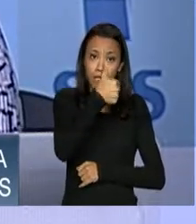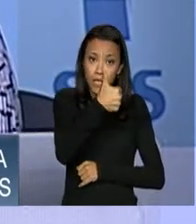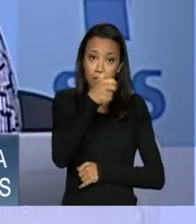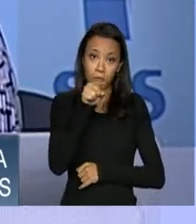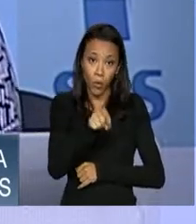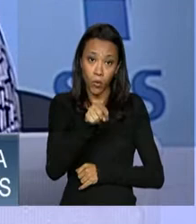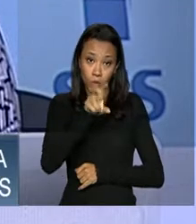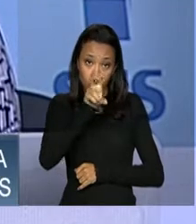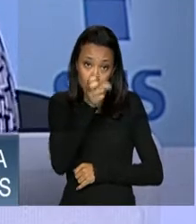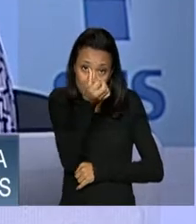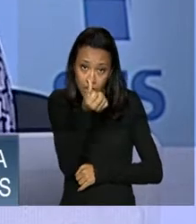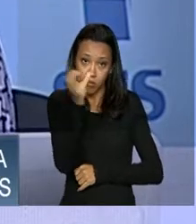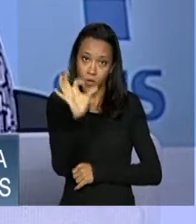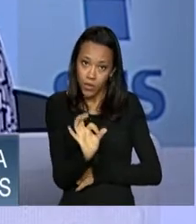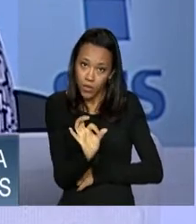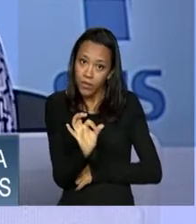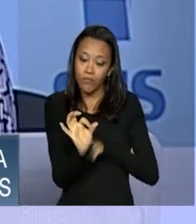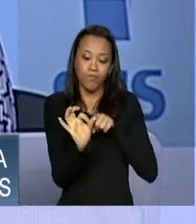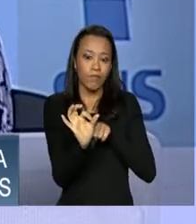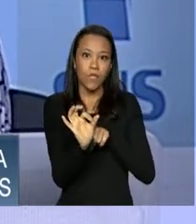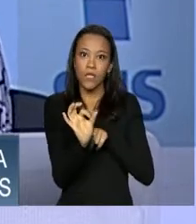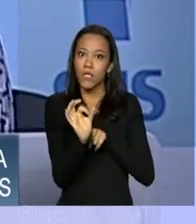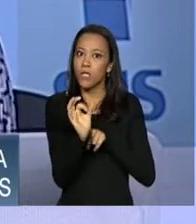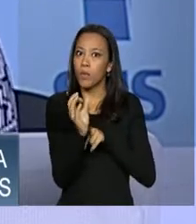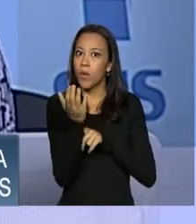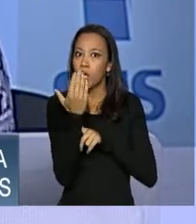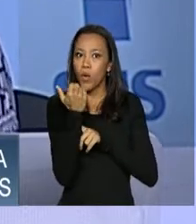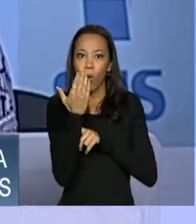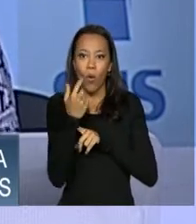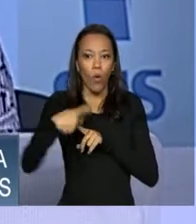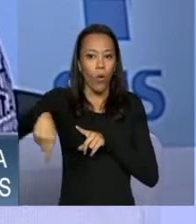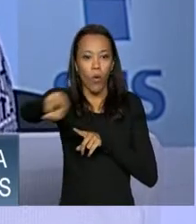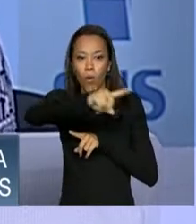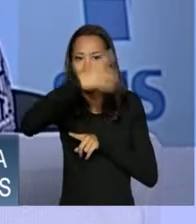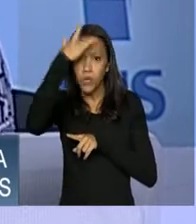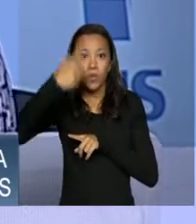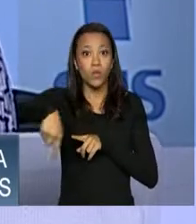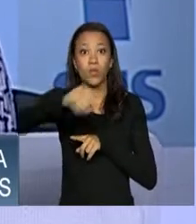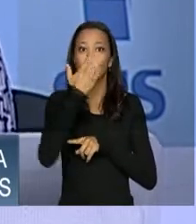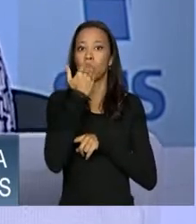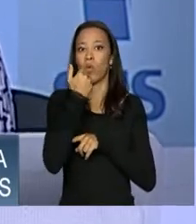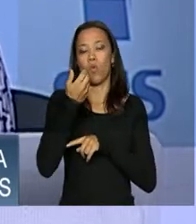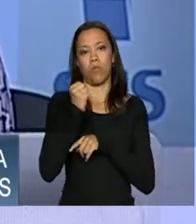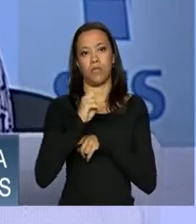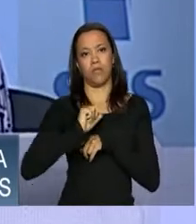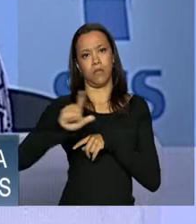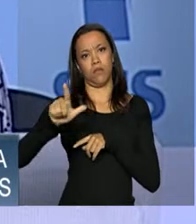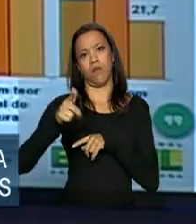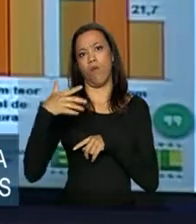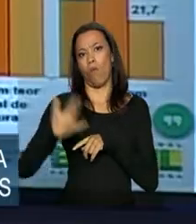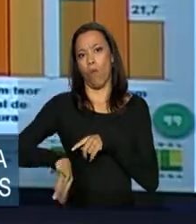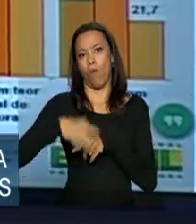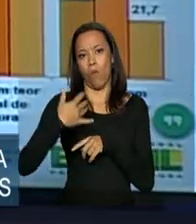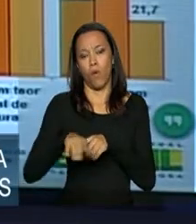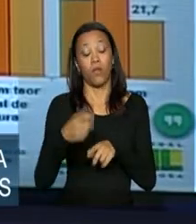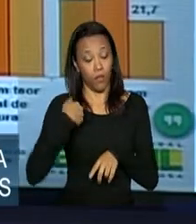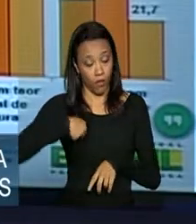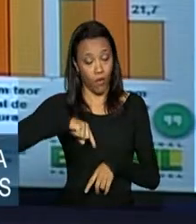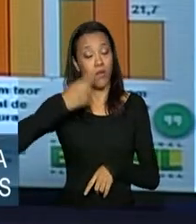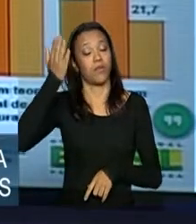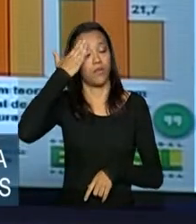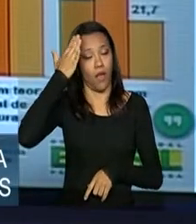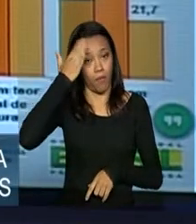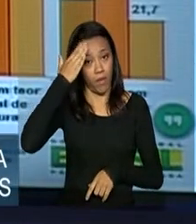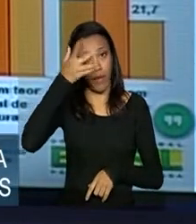população que refere um consumo muito elevado e elevado do sal. Então, nós sabemos então